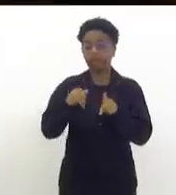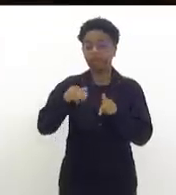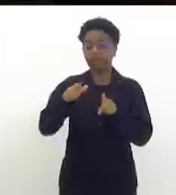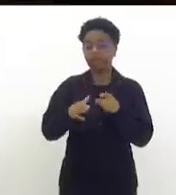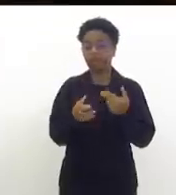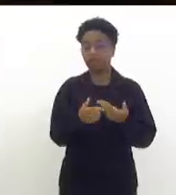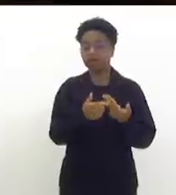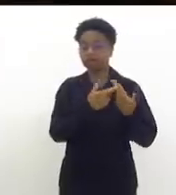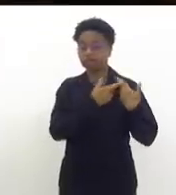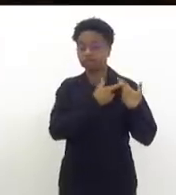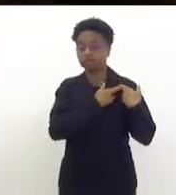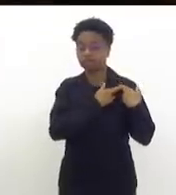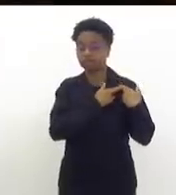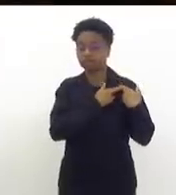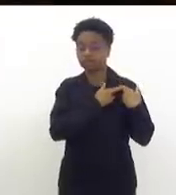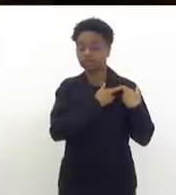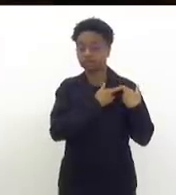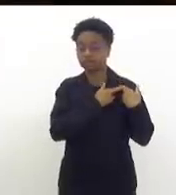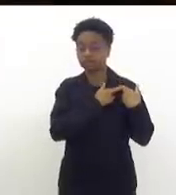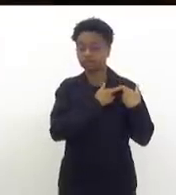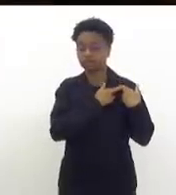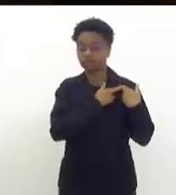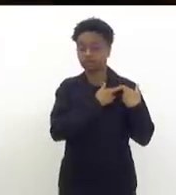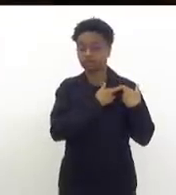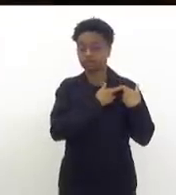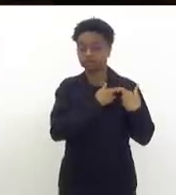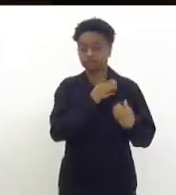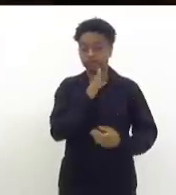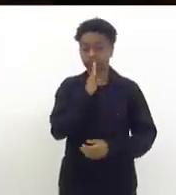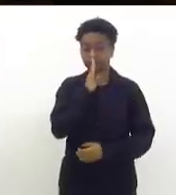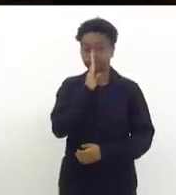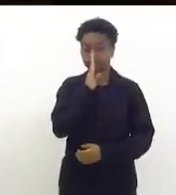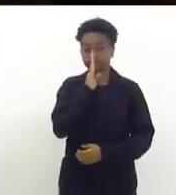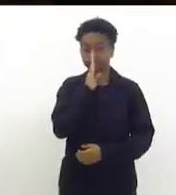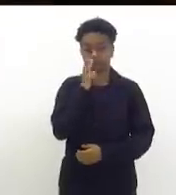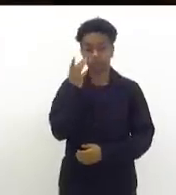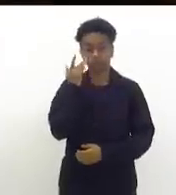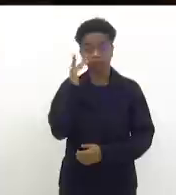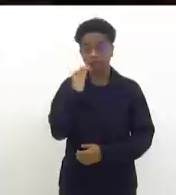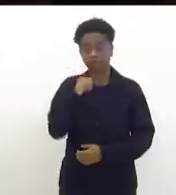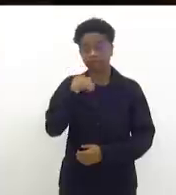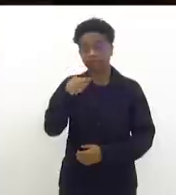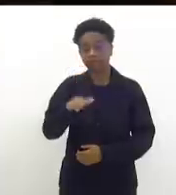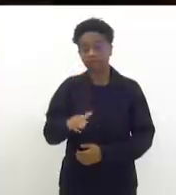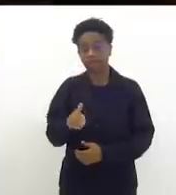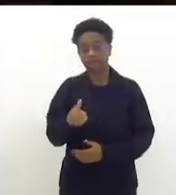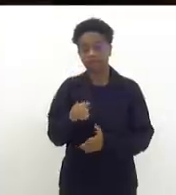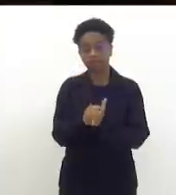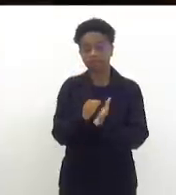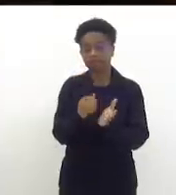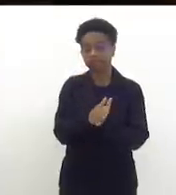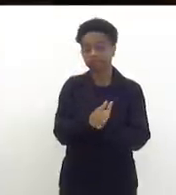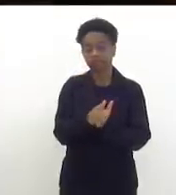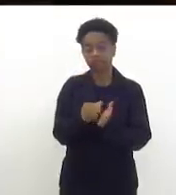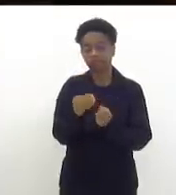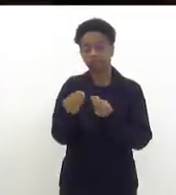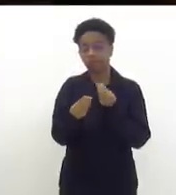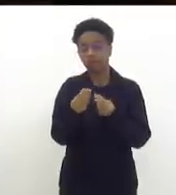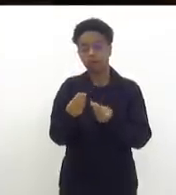do constrangimento não temos ciência Qual foi a penalidade